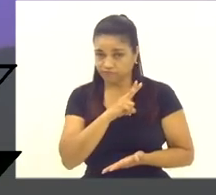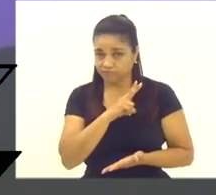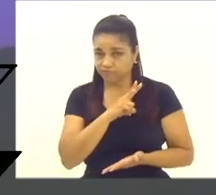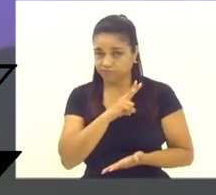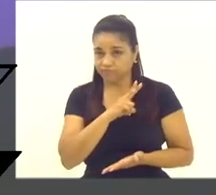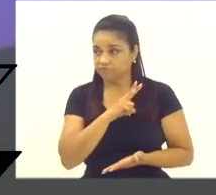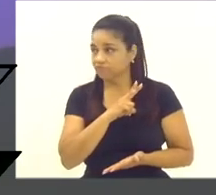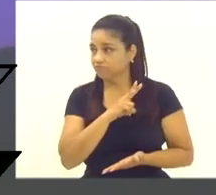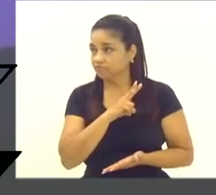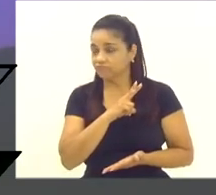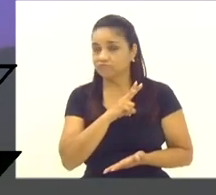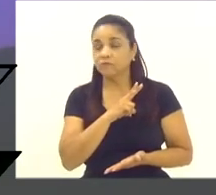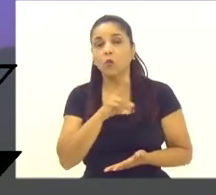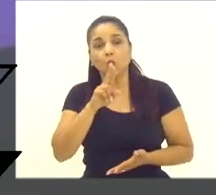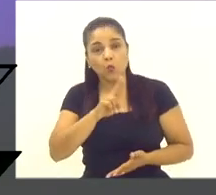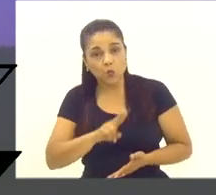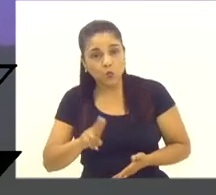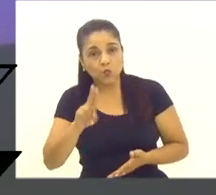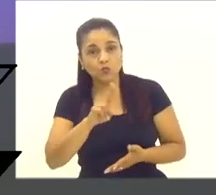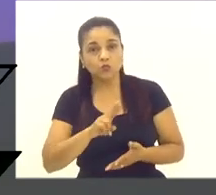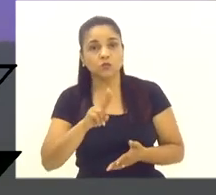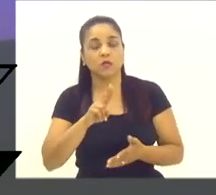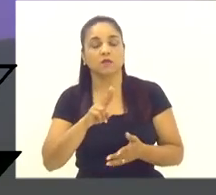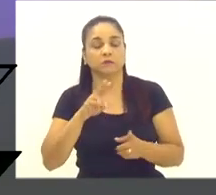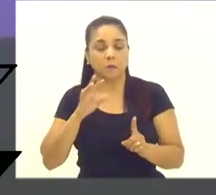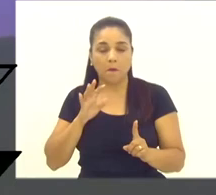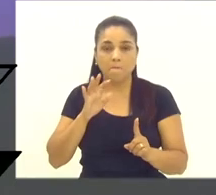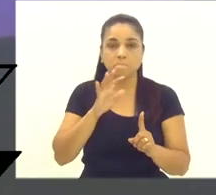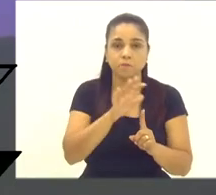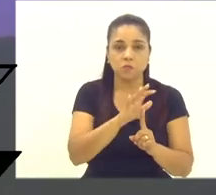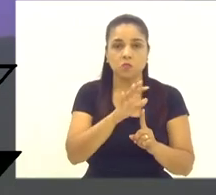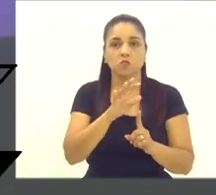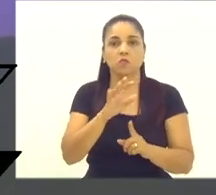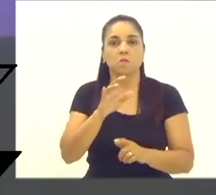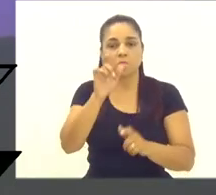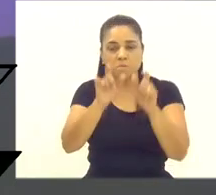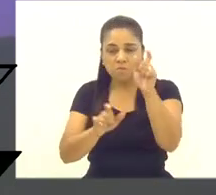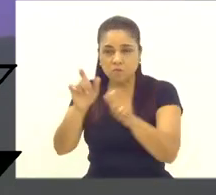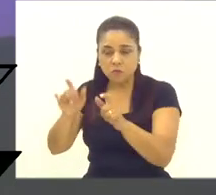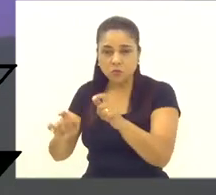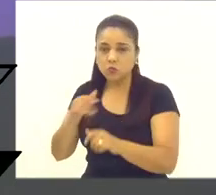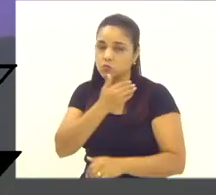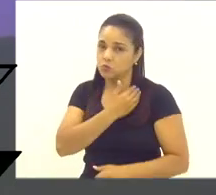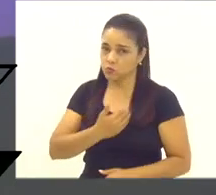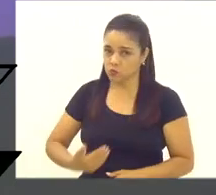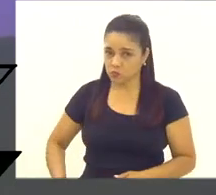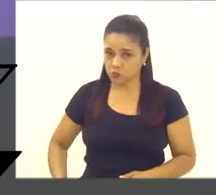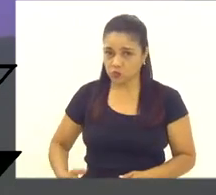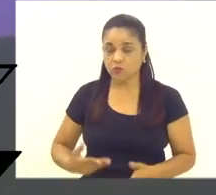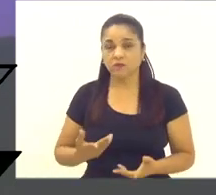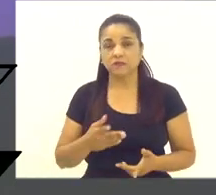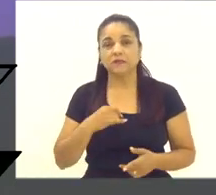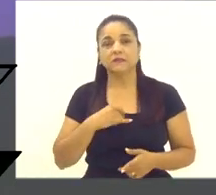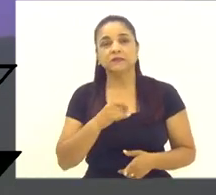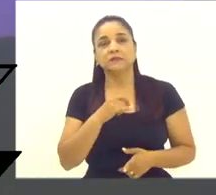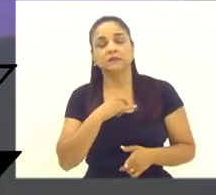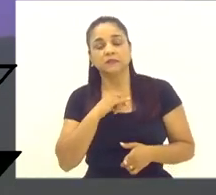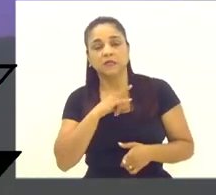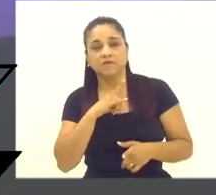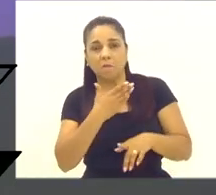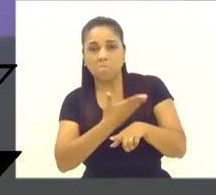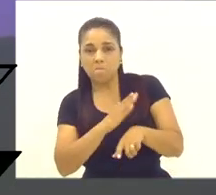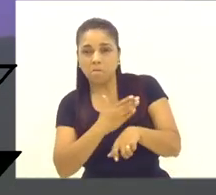também tem sido utilizado para tacar figuras políticas e vozes Diferentes né a gente teve a prática de